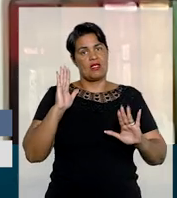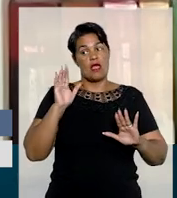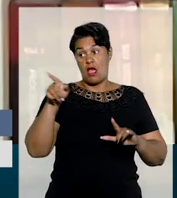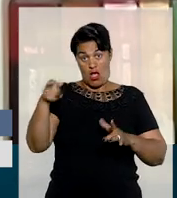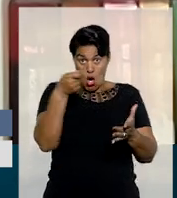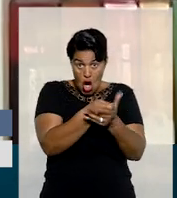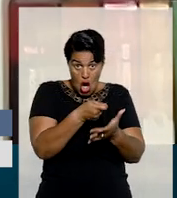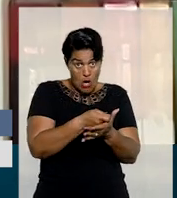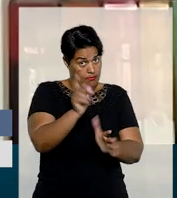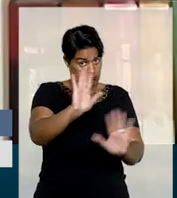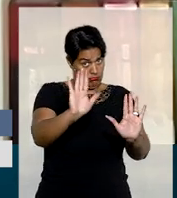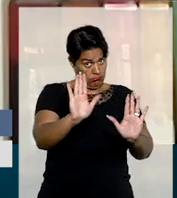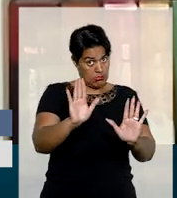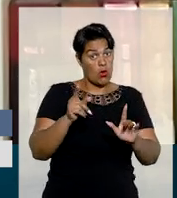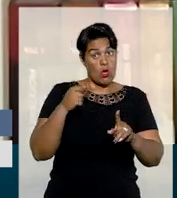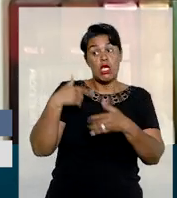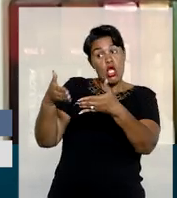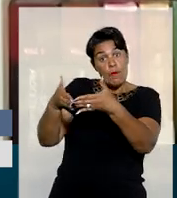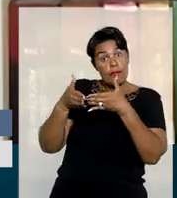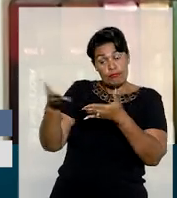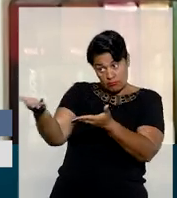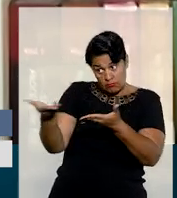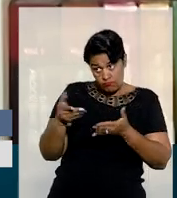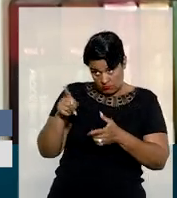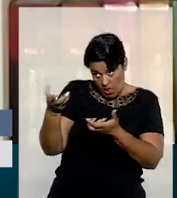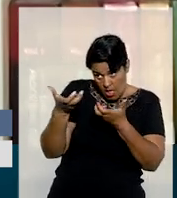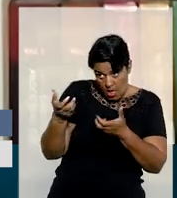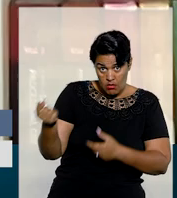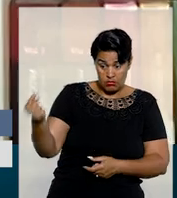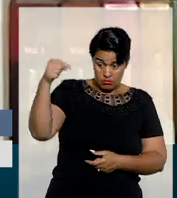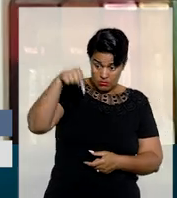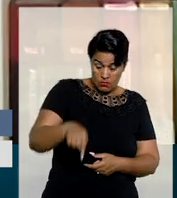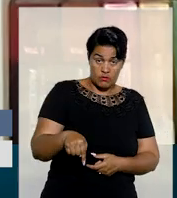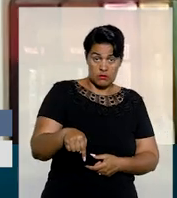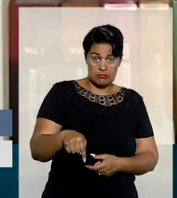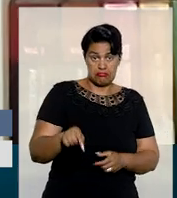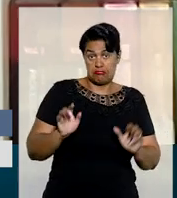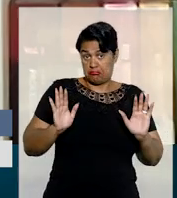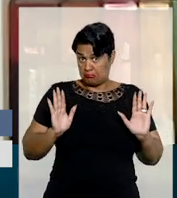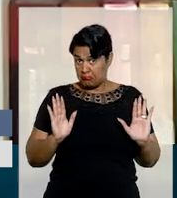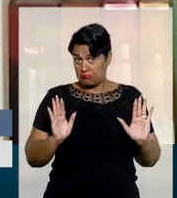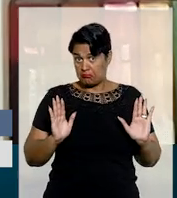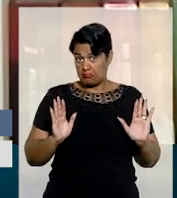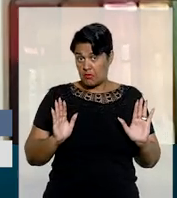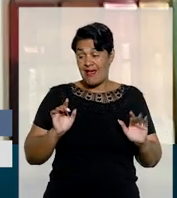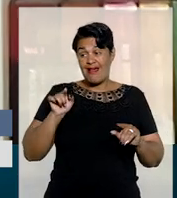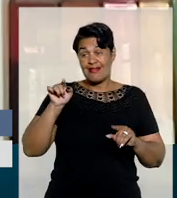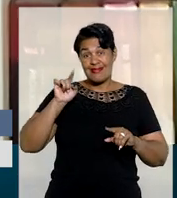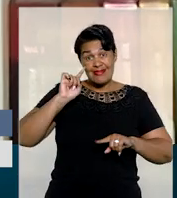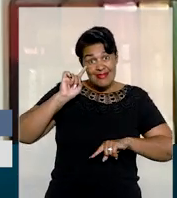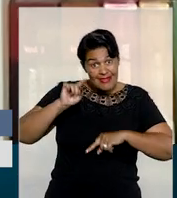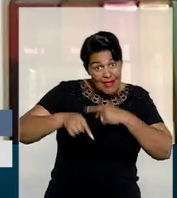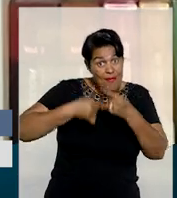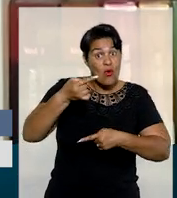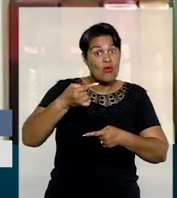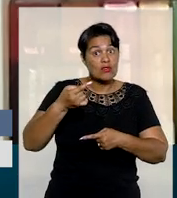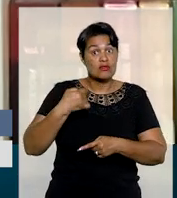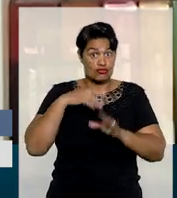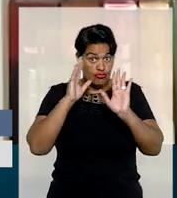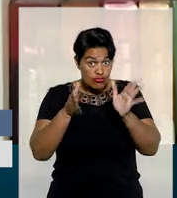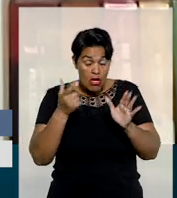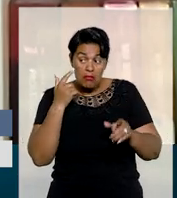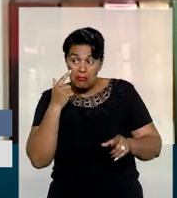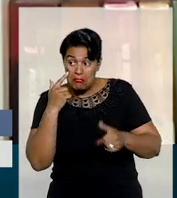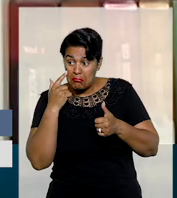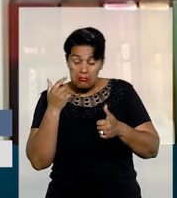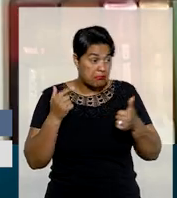manifeste, querendo, né, que ela também não é obrigada a se manifestar, mas ela tem que ter esse direito garantido caso ela queira exercê-lo, para que